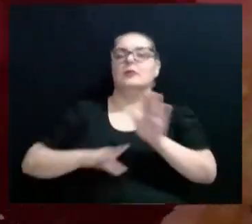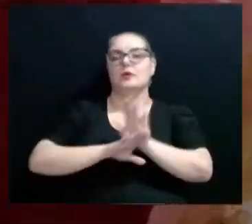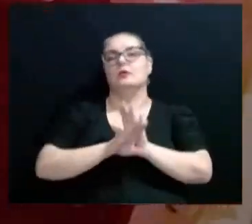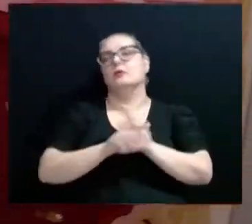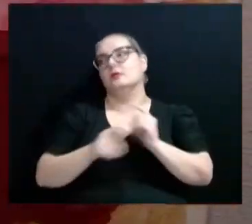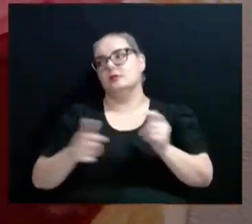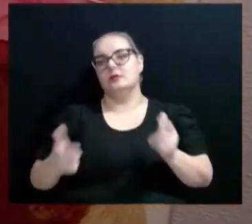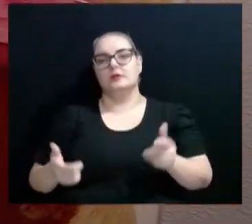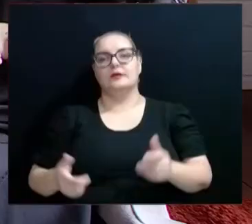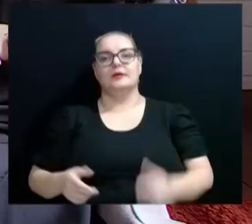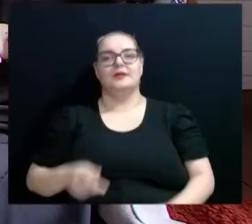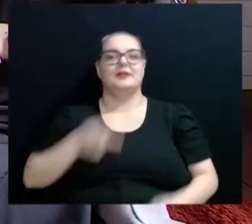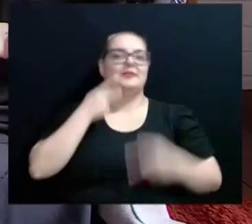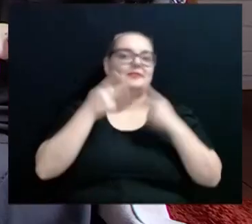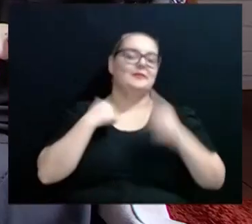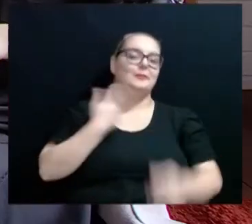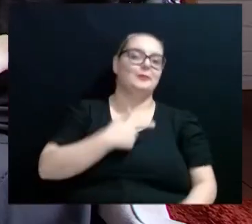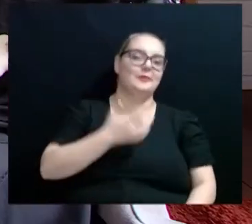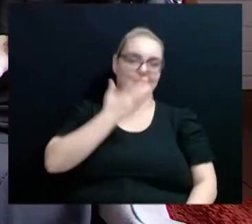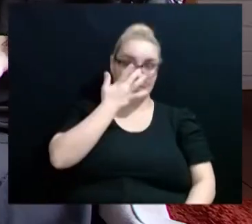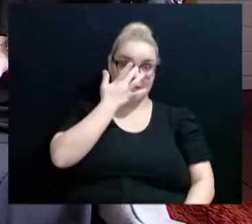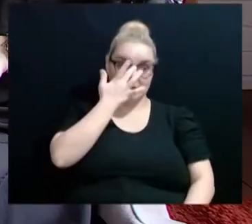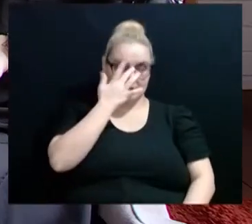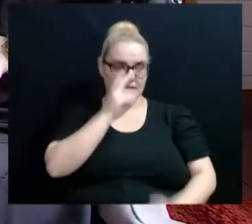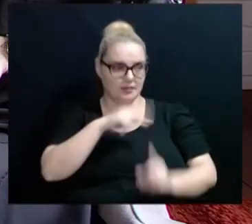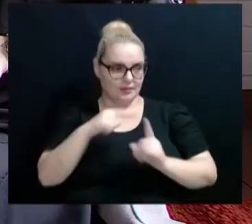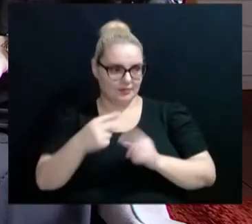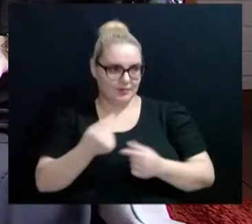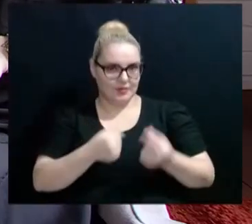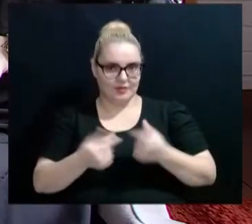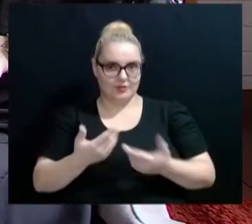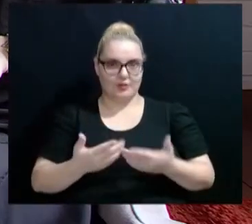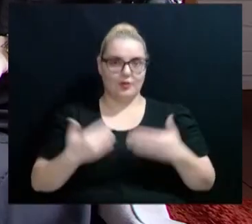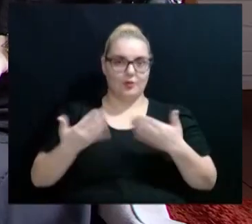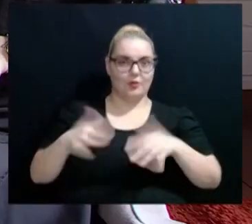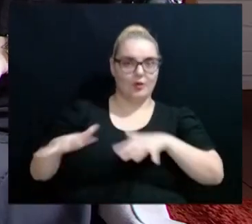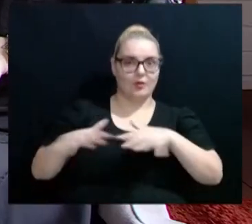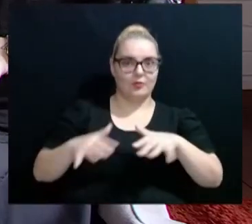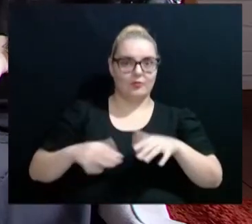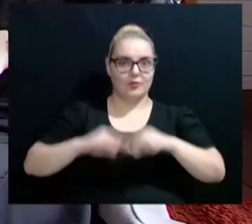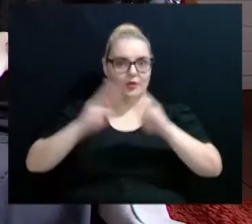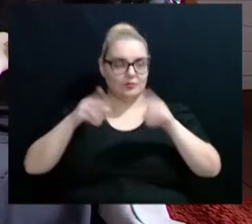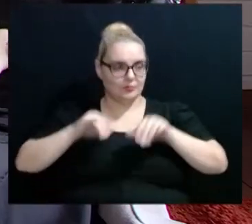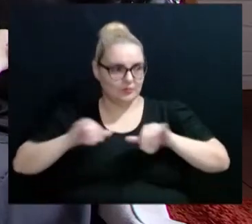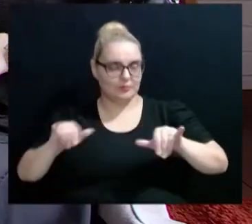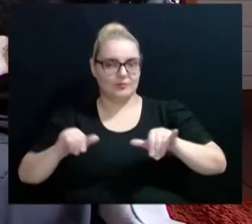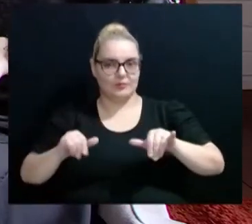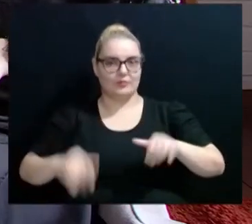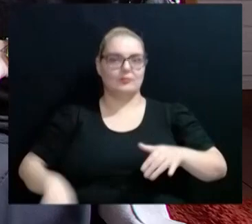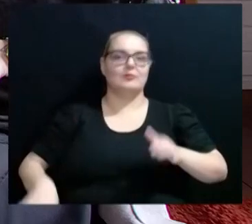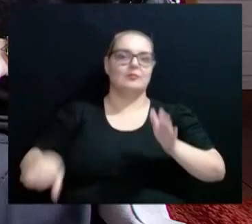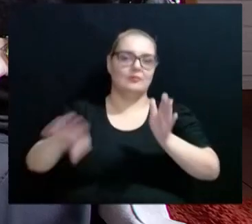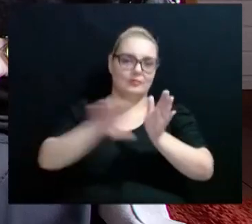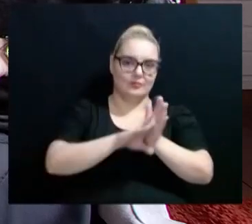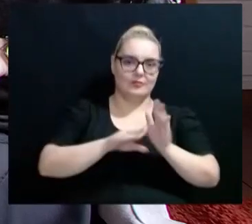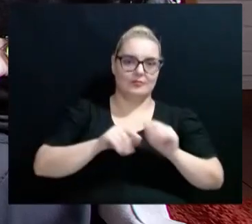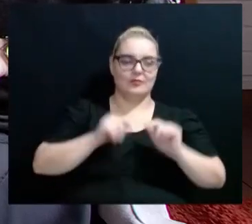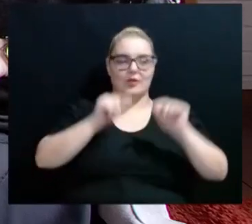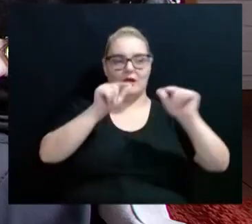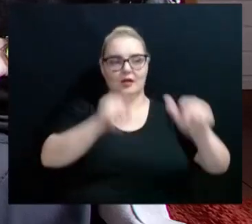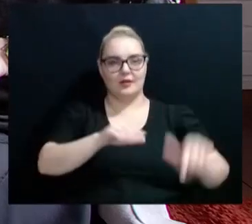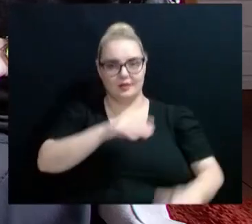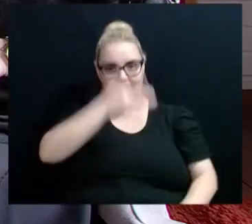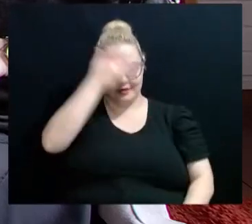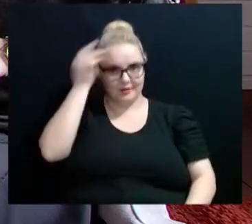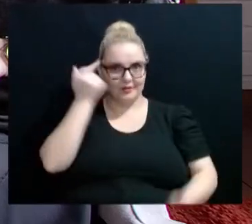em crescimento. Então, dá um spoiler para a gente, do ponto de vista do negócio. Qual é o movimento de marketing para você chegar até